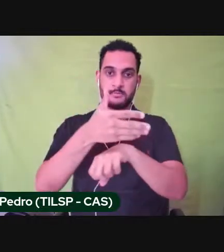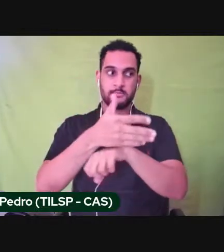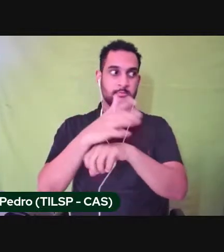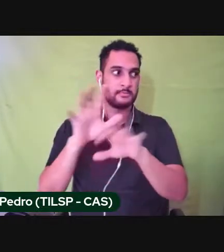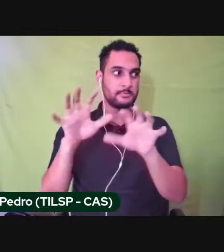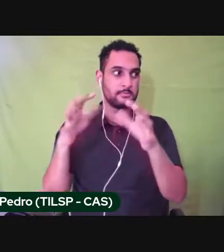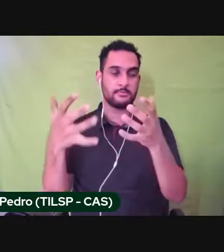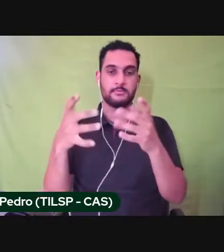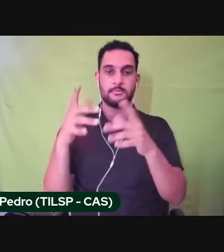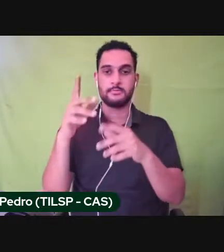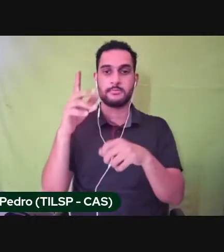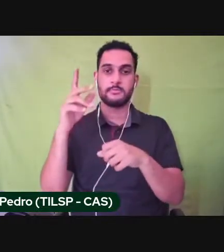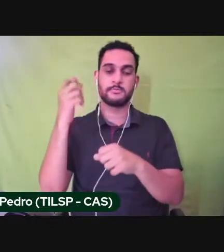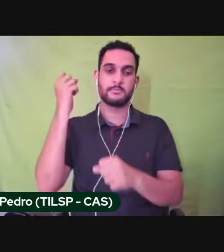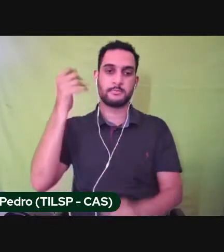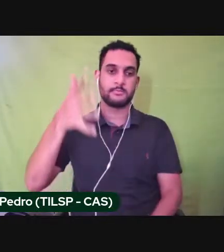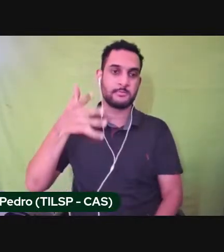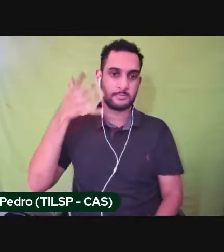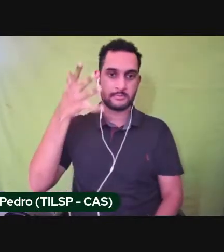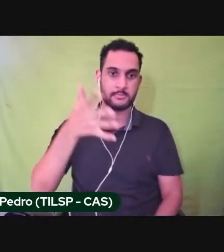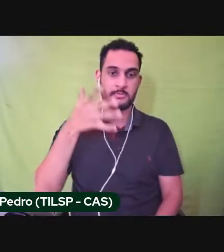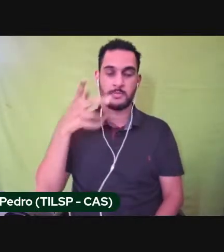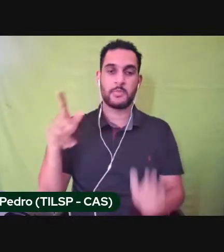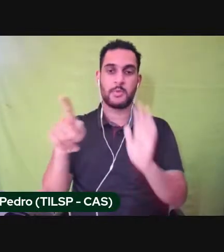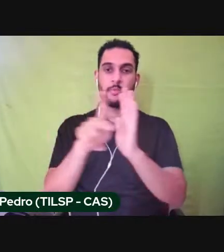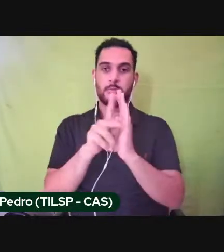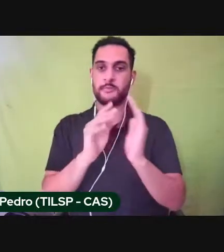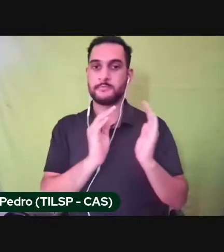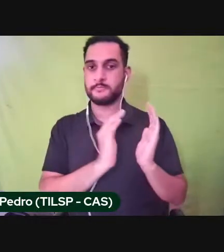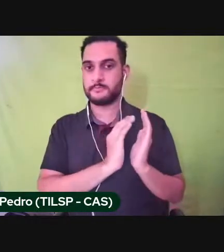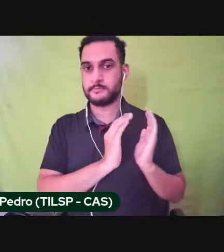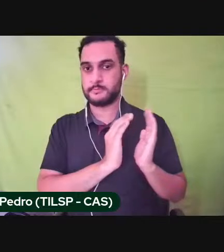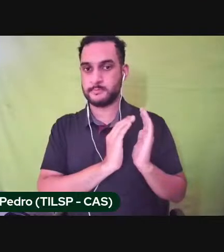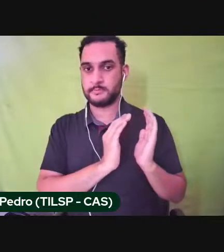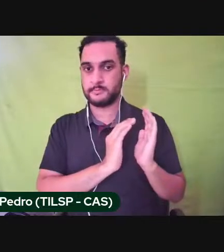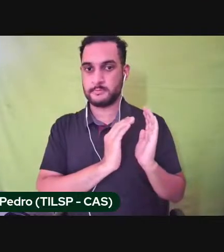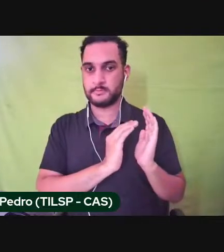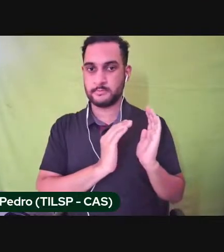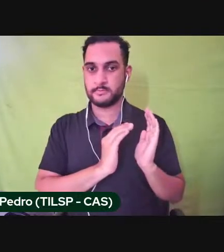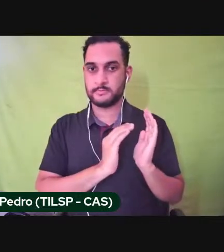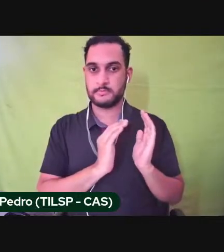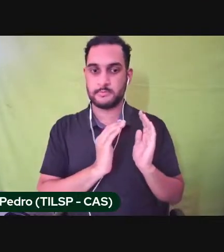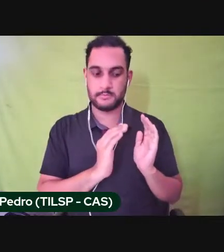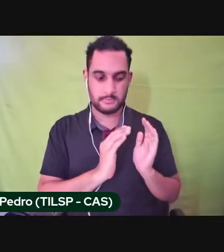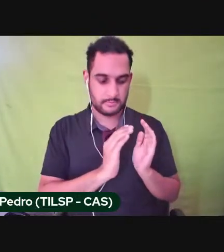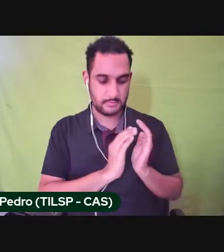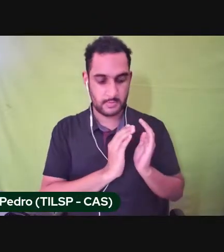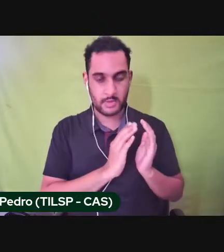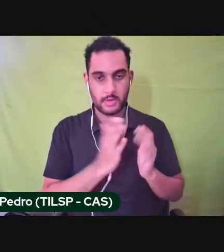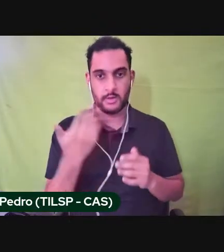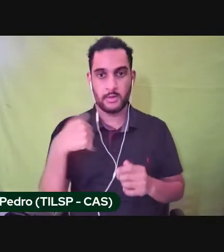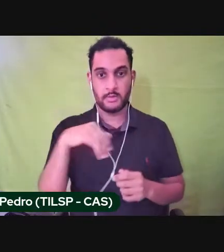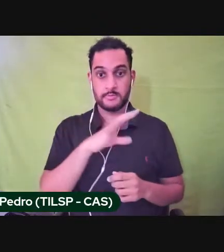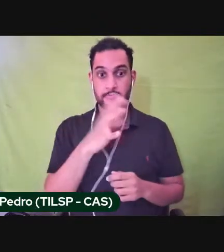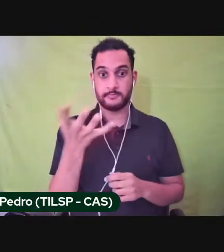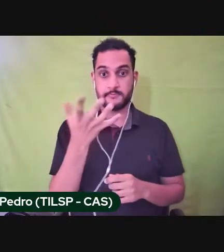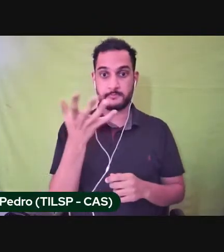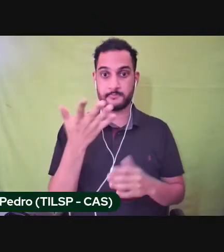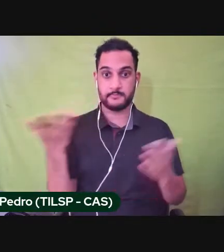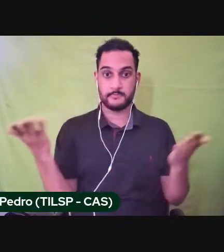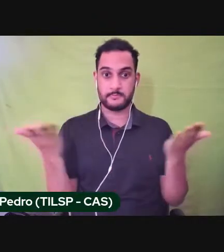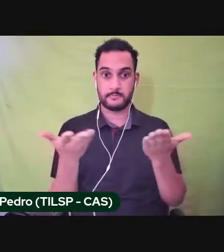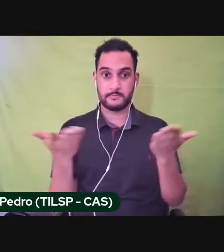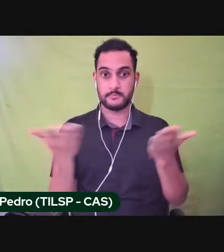palestras tradicional na APAE de Goiânia. Nós queremos, nesse momento, dar